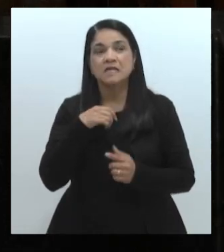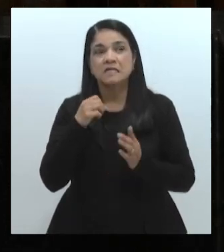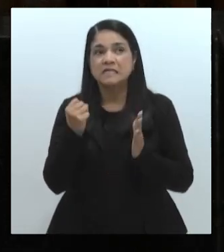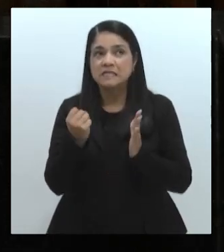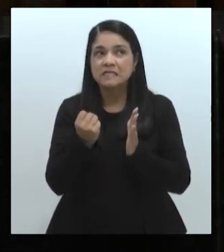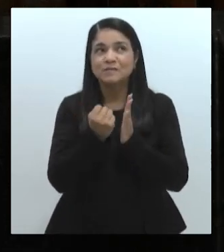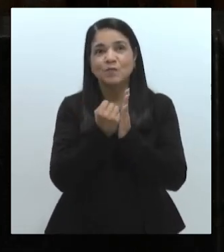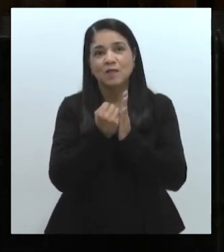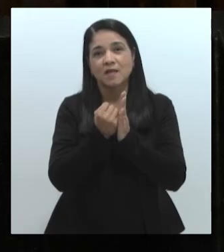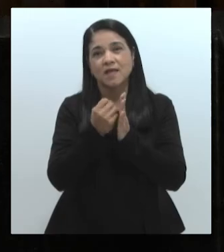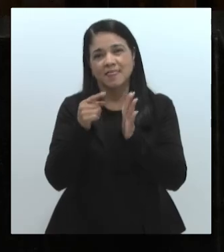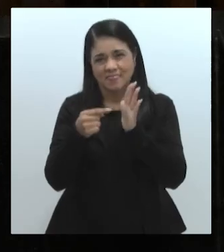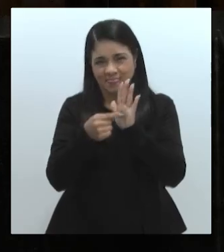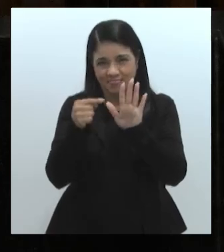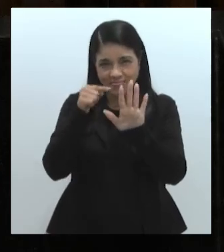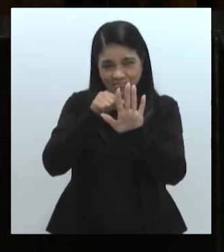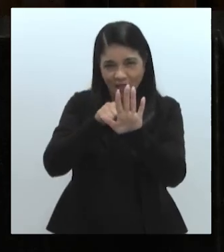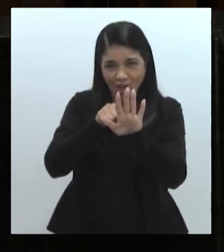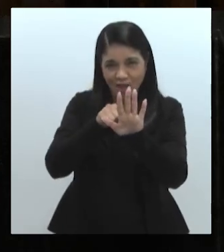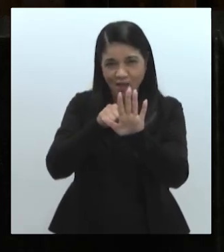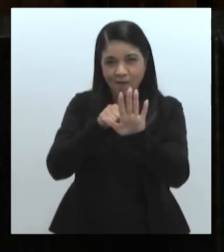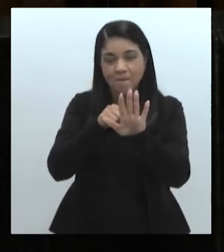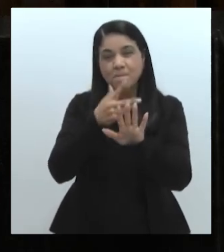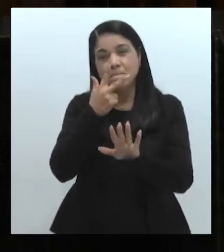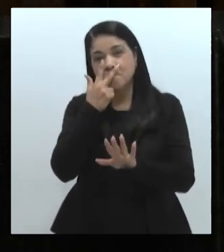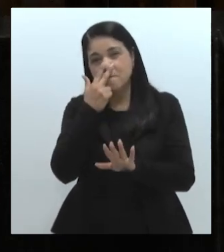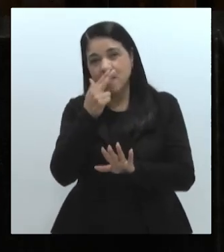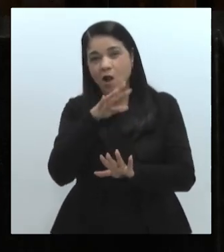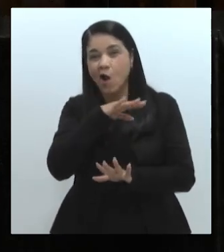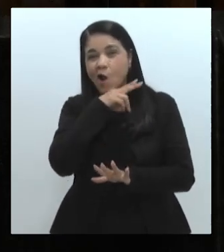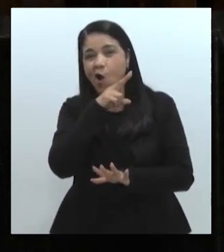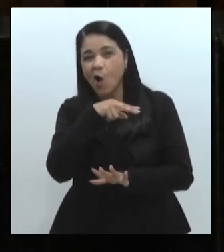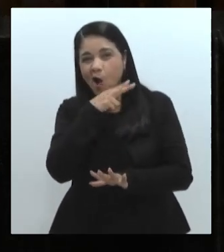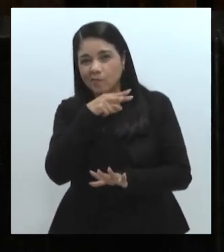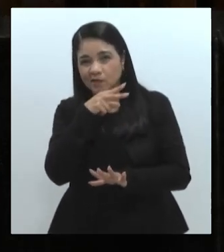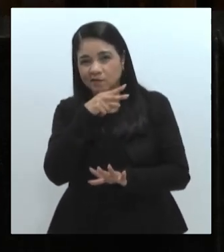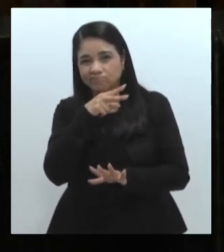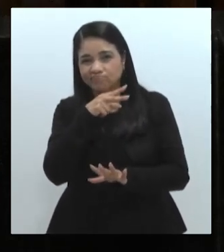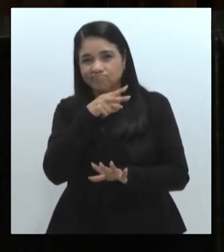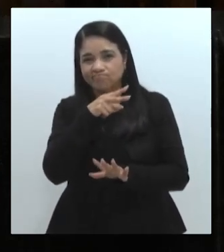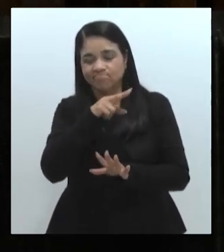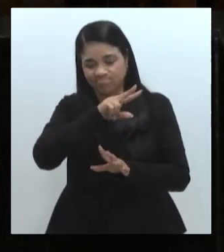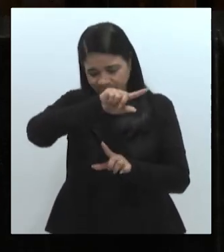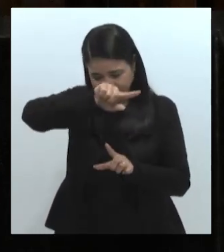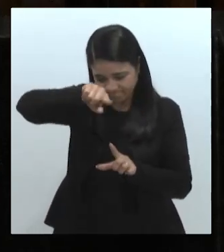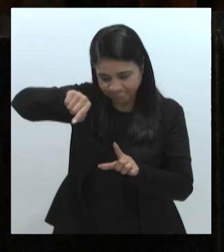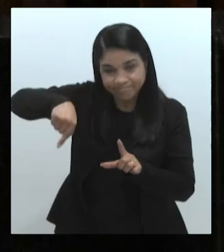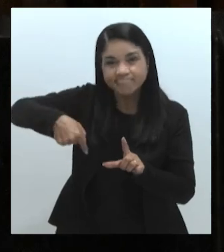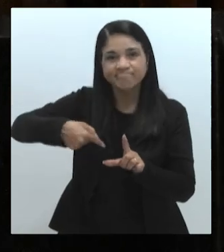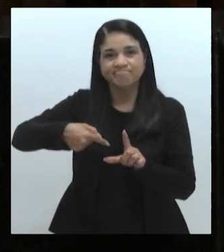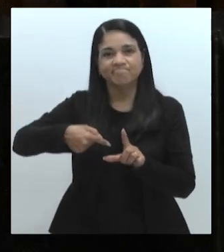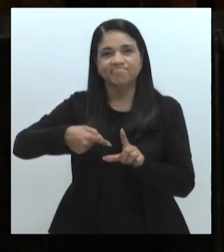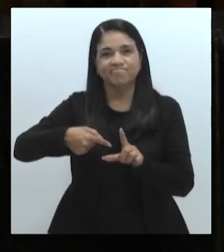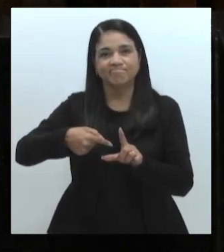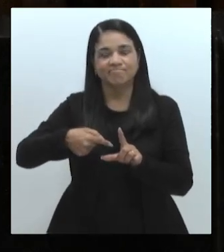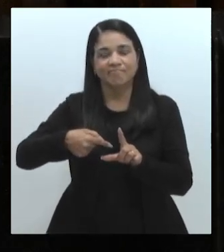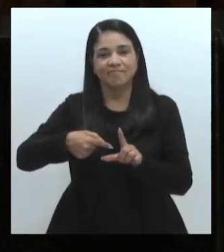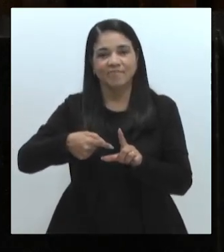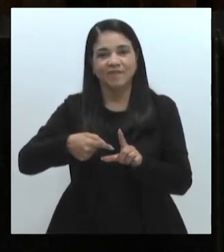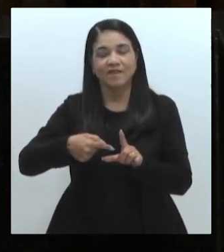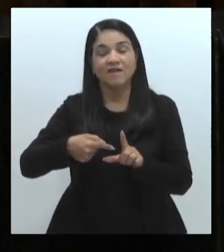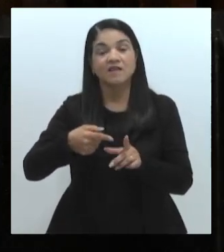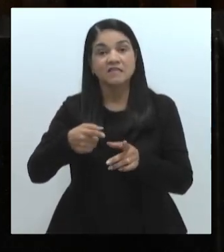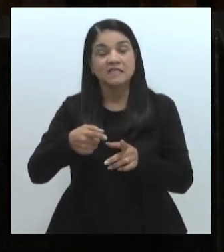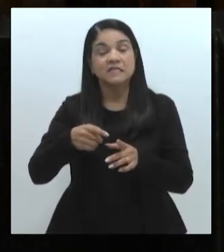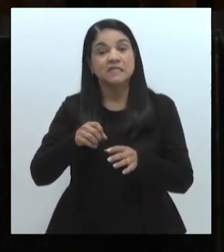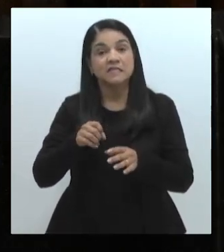próprio rabo, né? Eu estava me referindo que se o Estado não se desenvolve